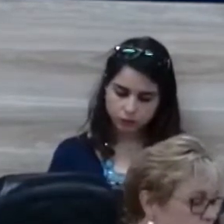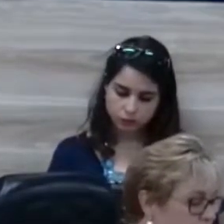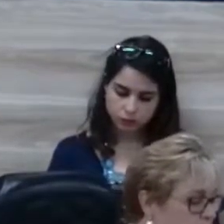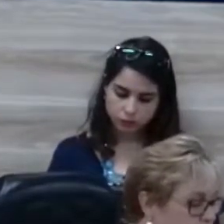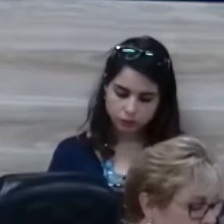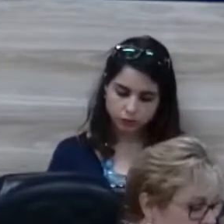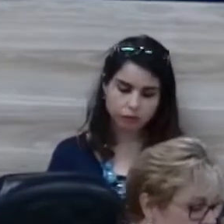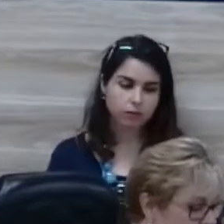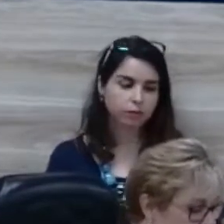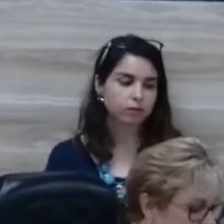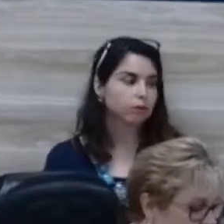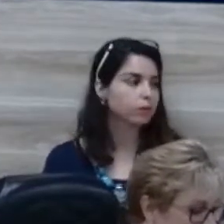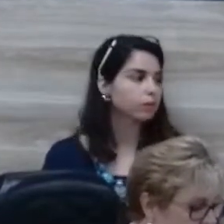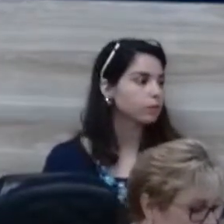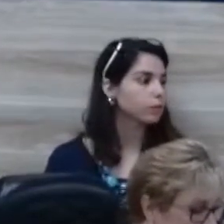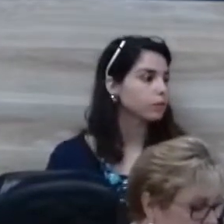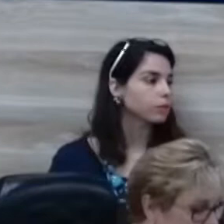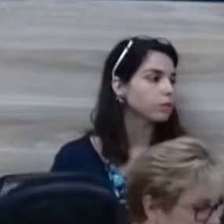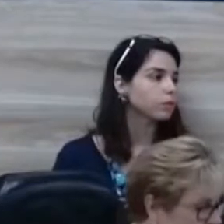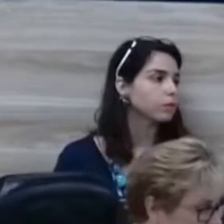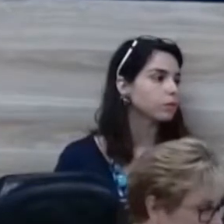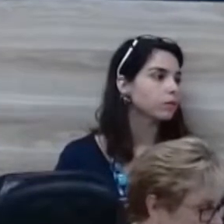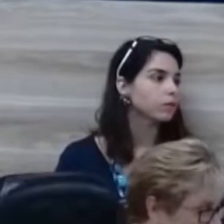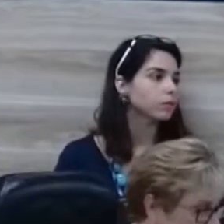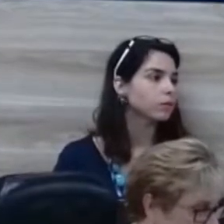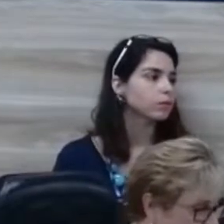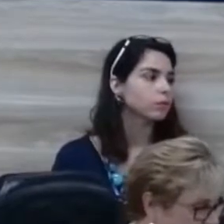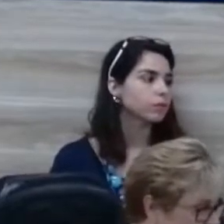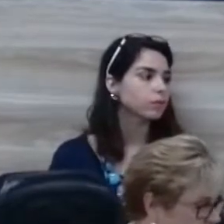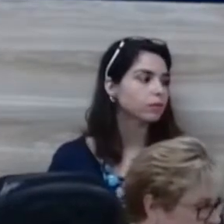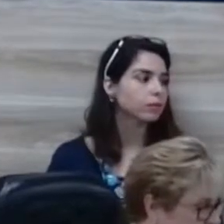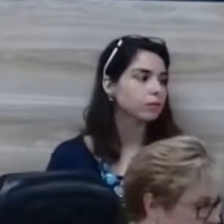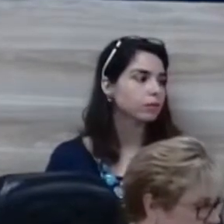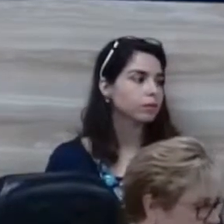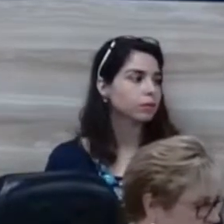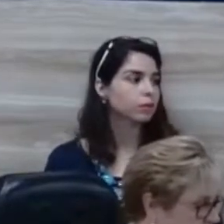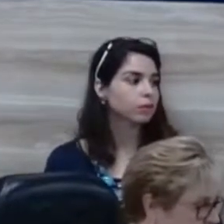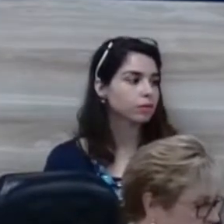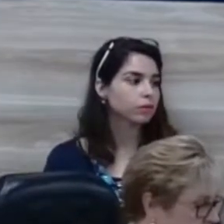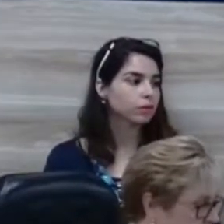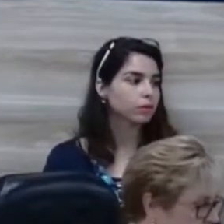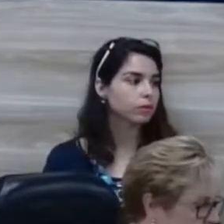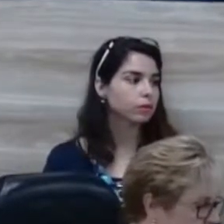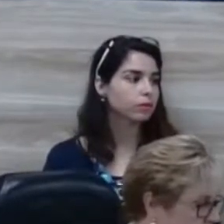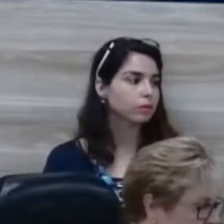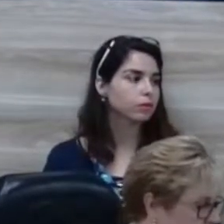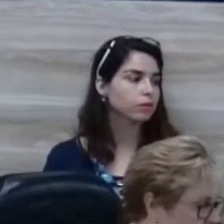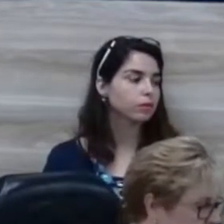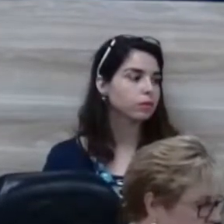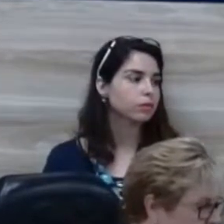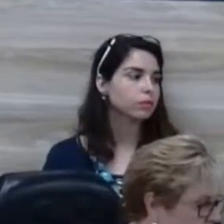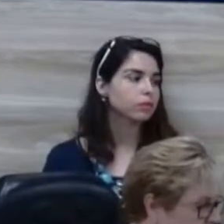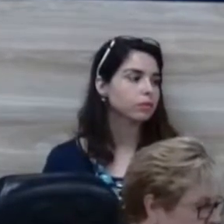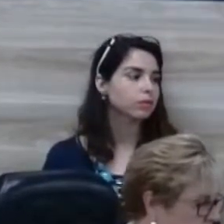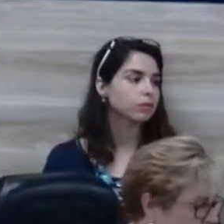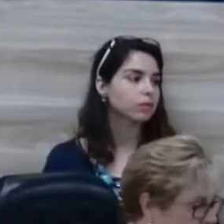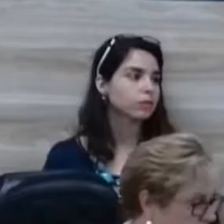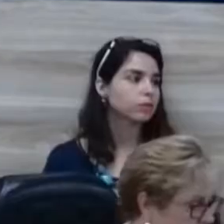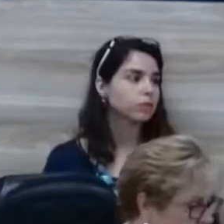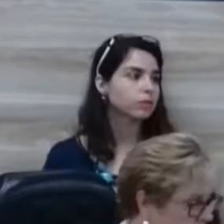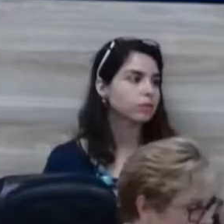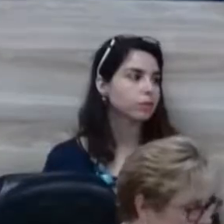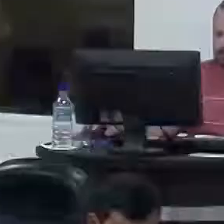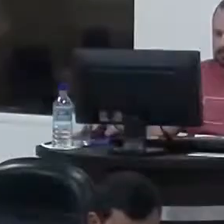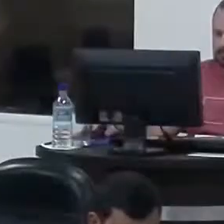de Souza Rodrigues Costa. Algum vereador deseja discutir a moção? Eu gostaria, Com presidente. a palavra o vereador Vaguinho da